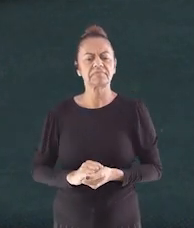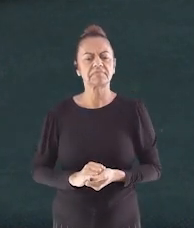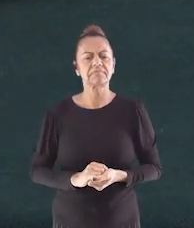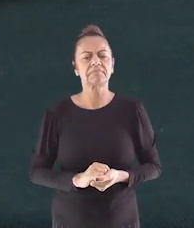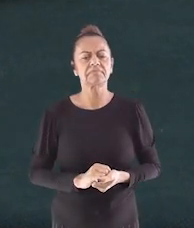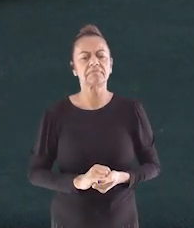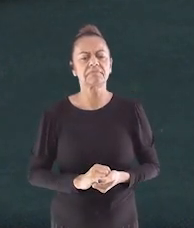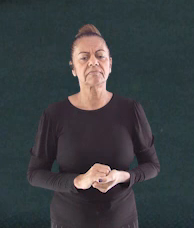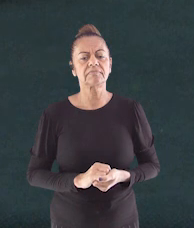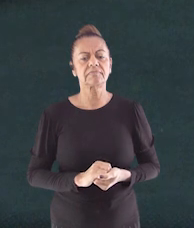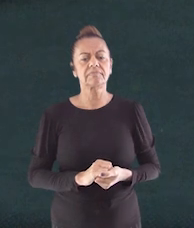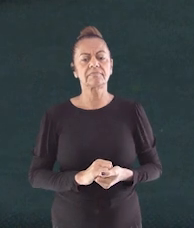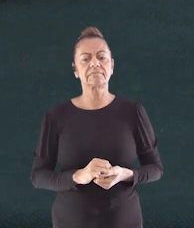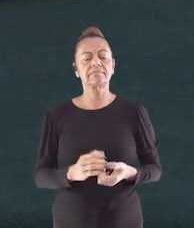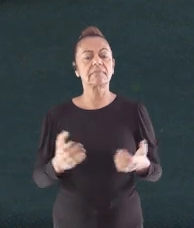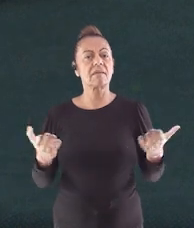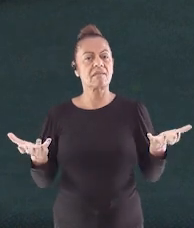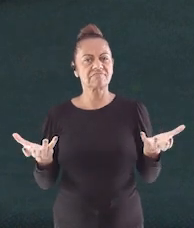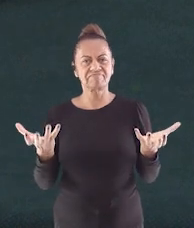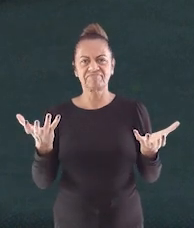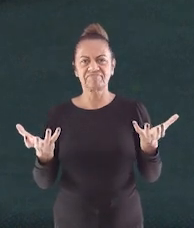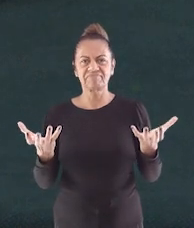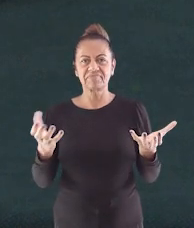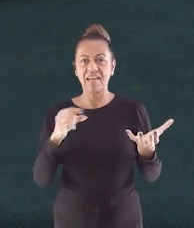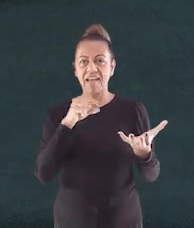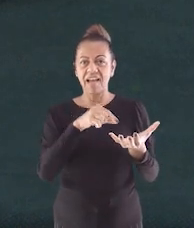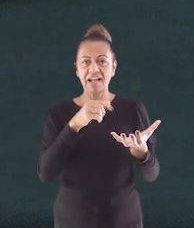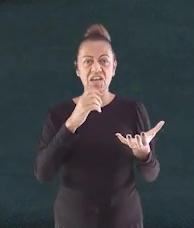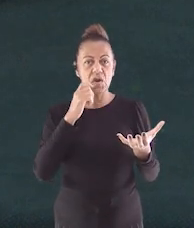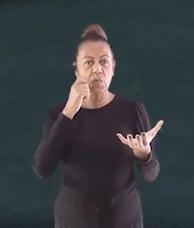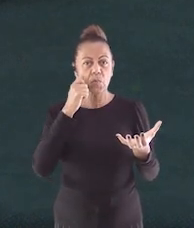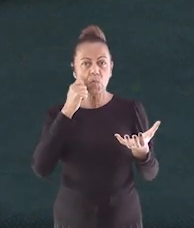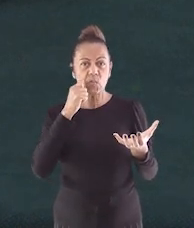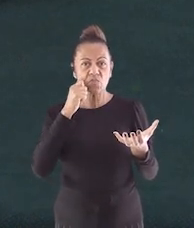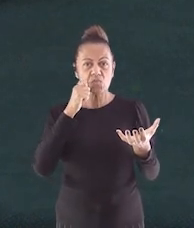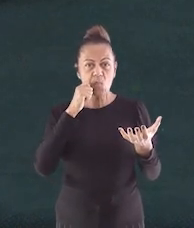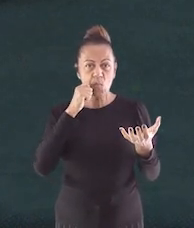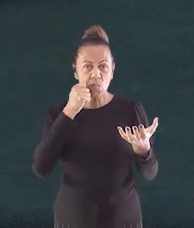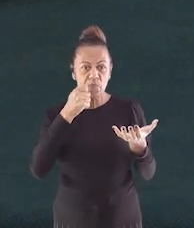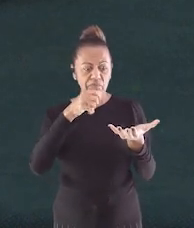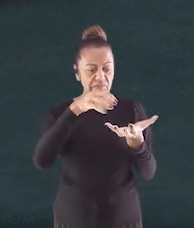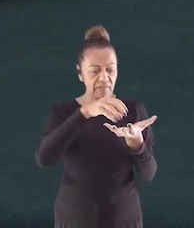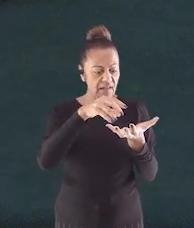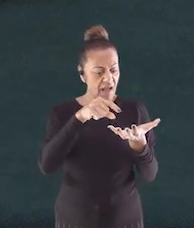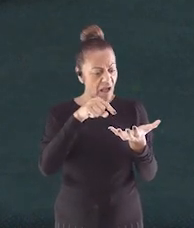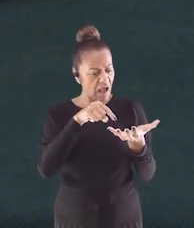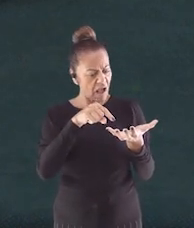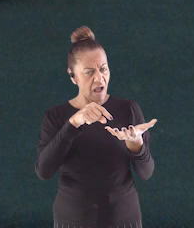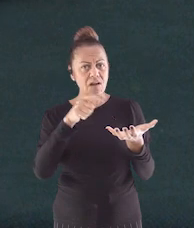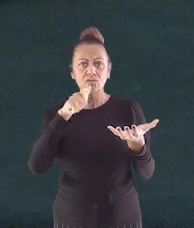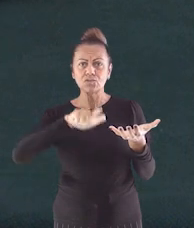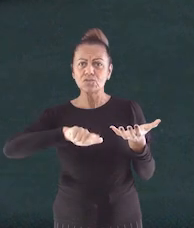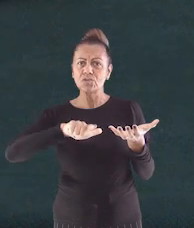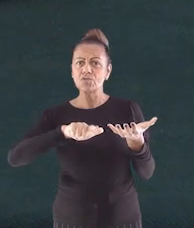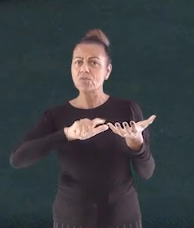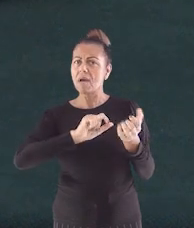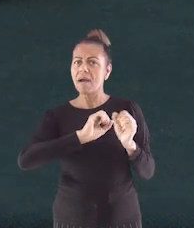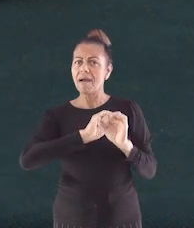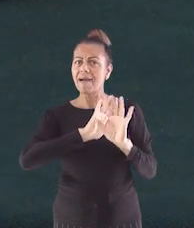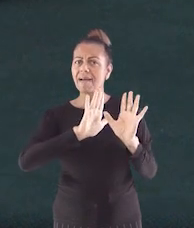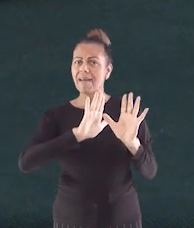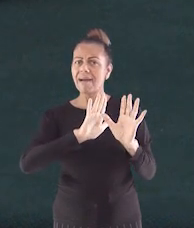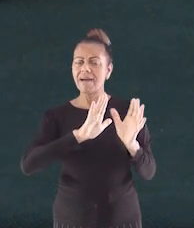O lado com limão permanece claro. E o lado sem o limão escurece.